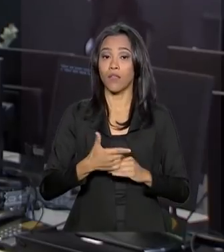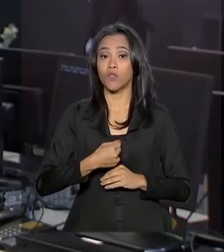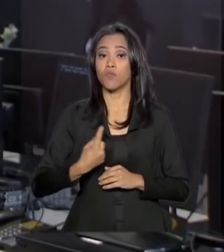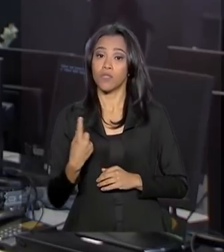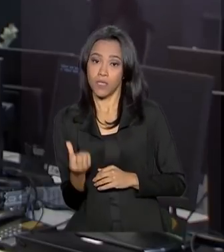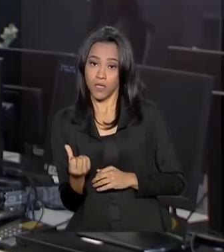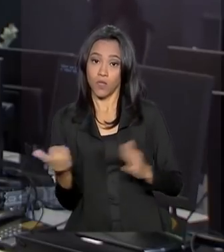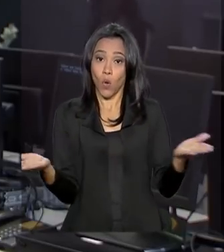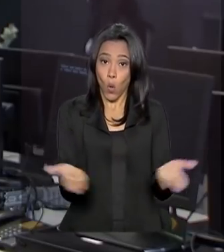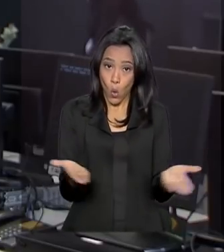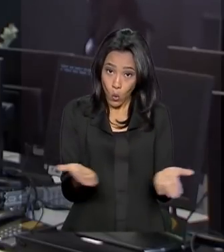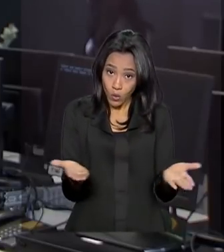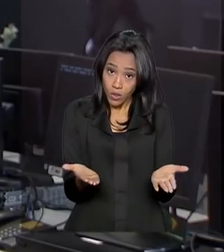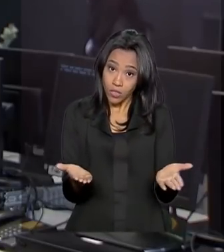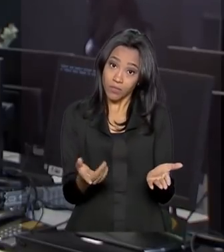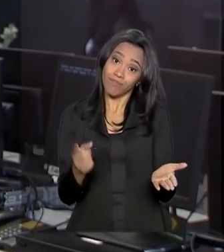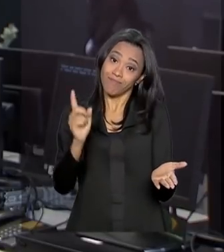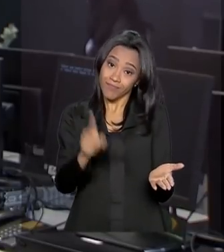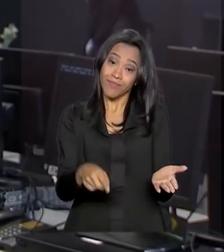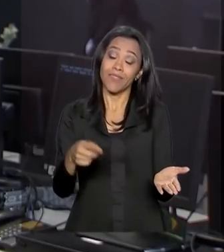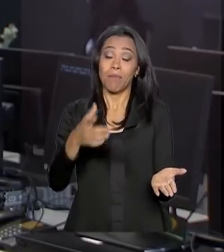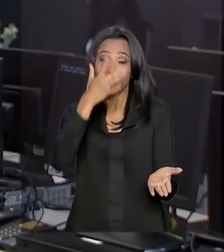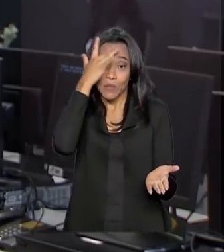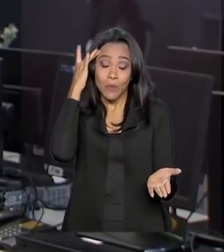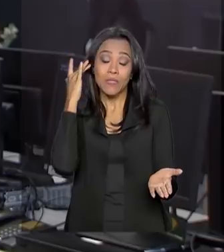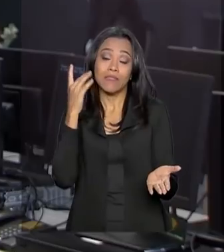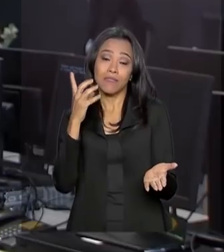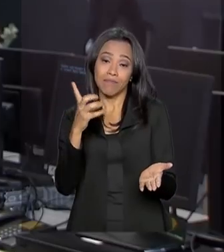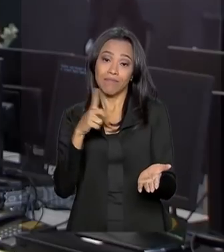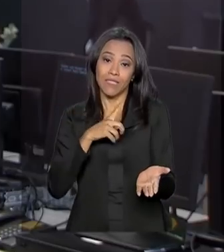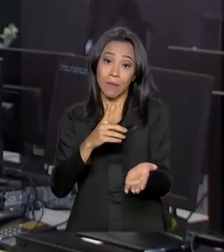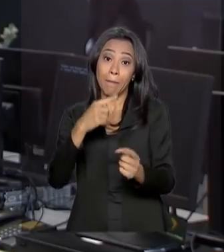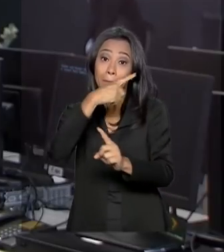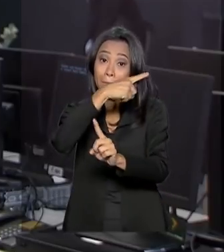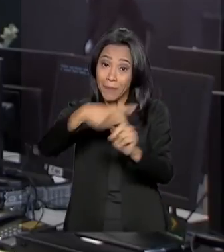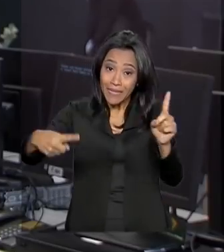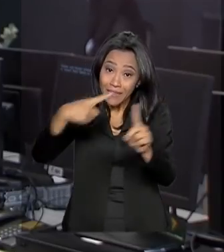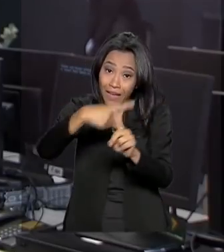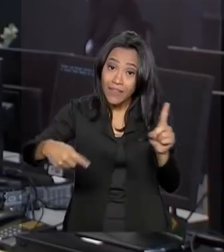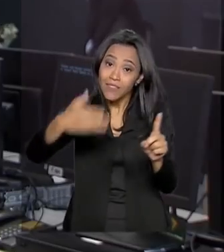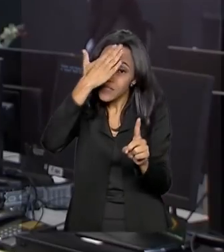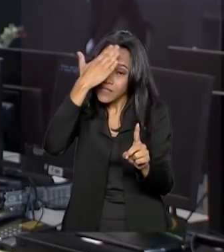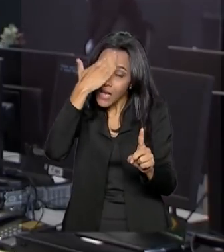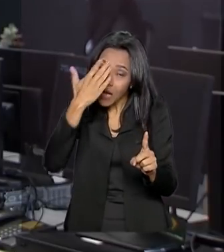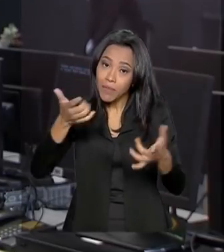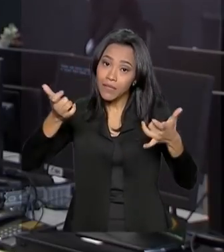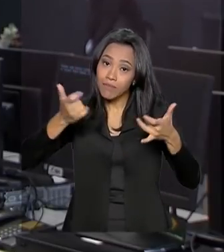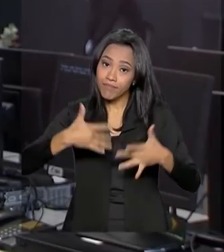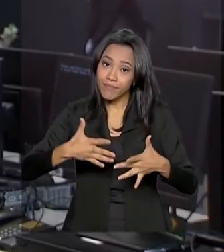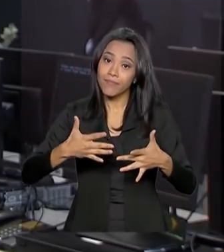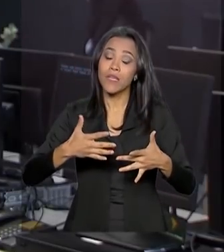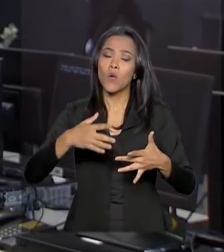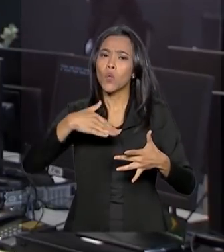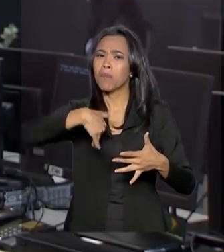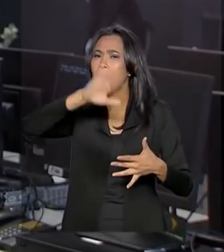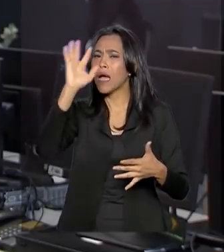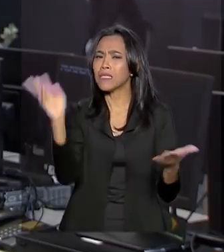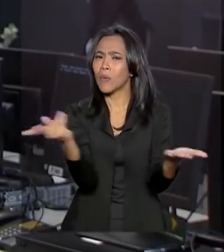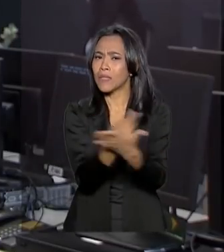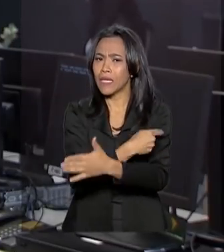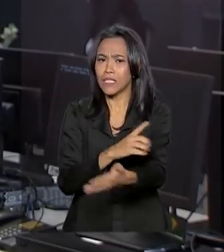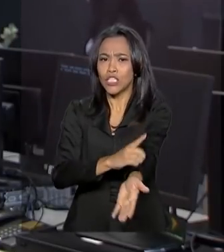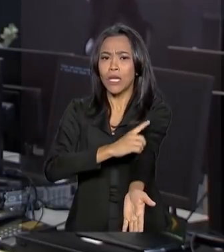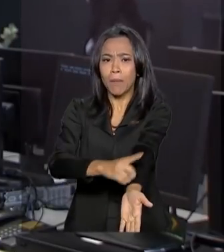100 pessoas no país são diabéticos. Mas apenas metade sabe disso. Isso porque o tipo mais comum de